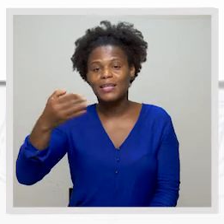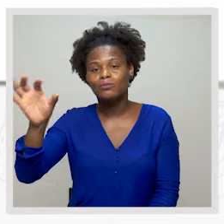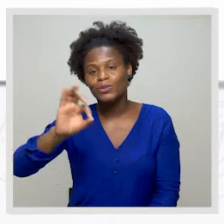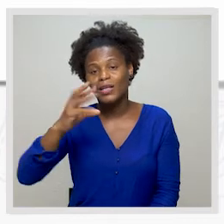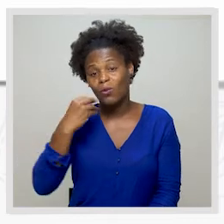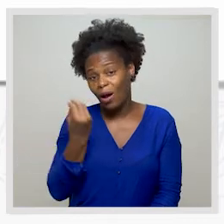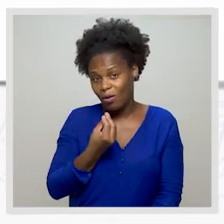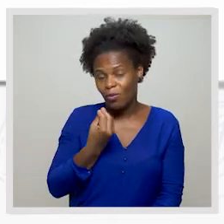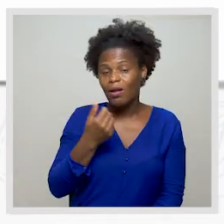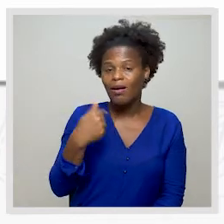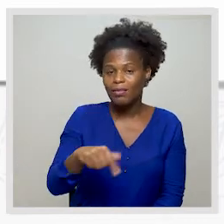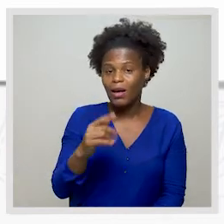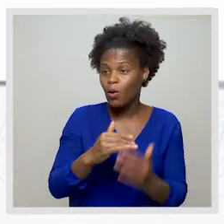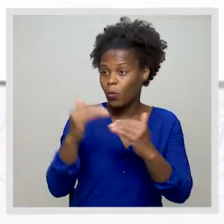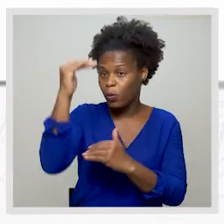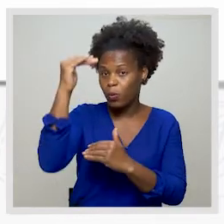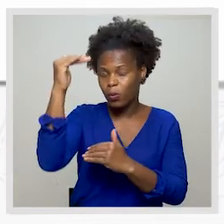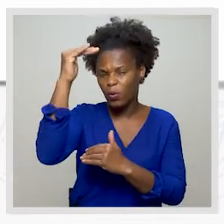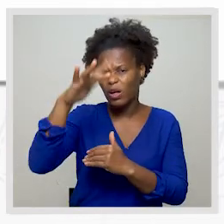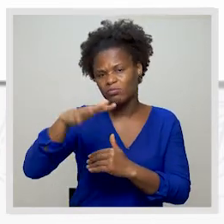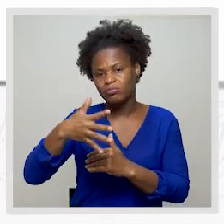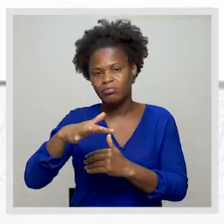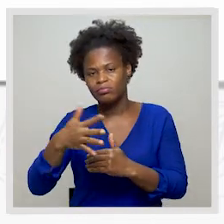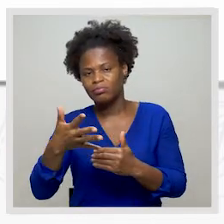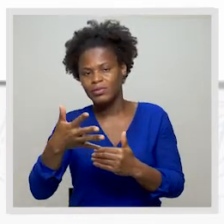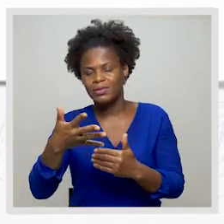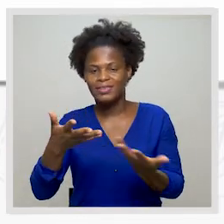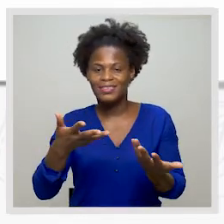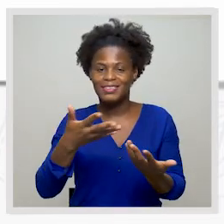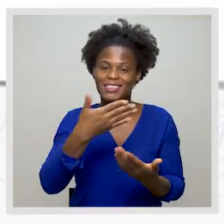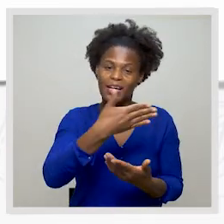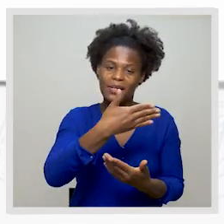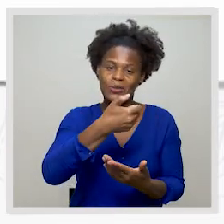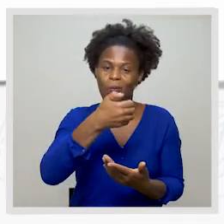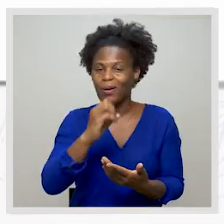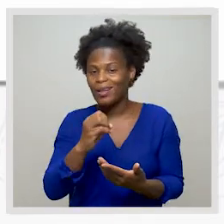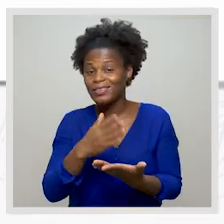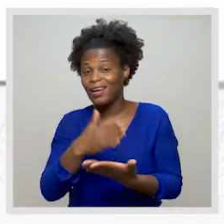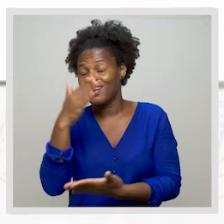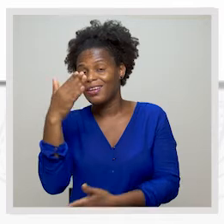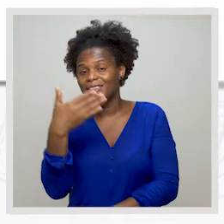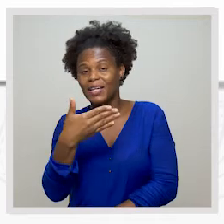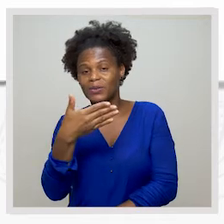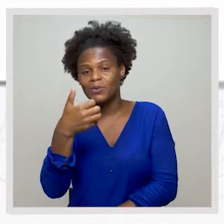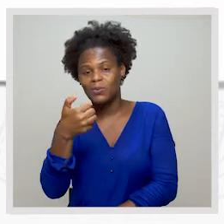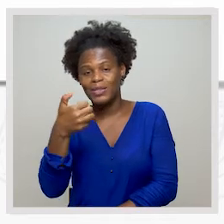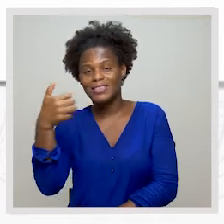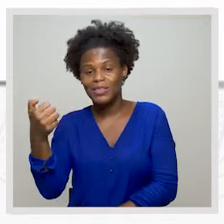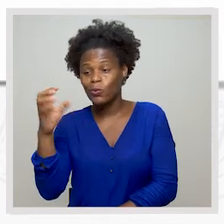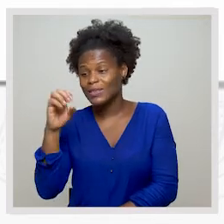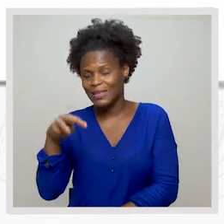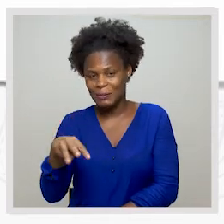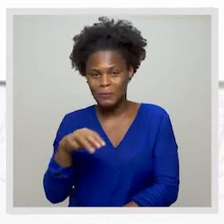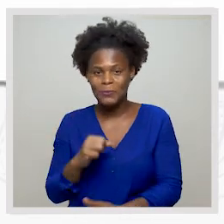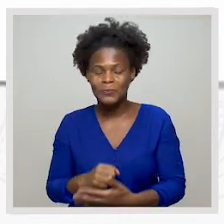10,7% dos alunos têm altura compreendida entre 150 a